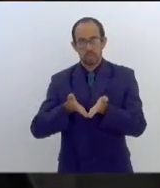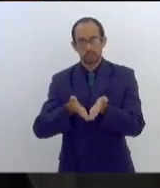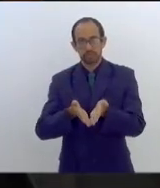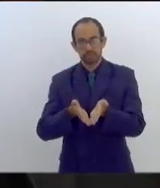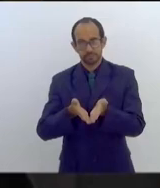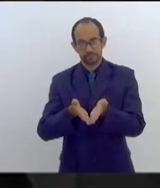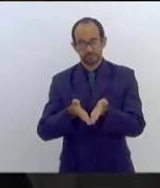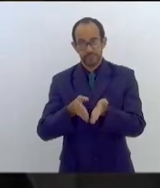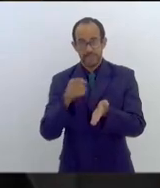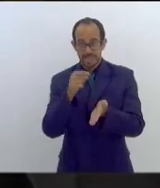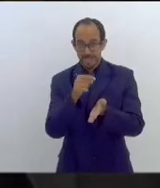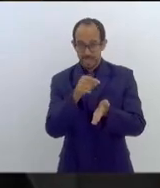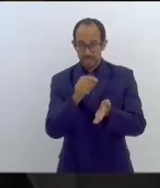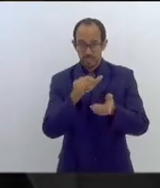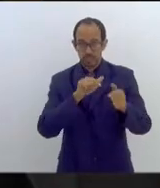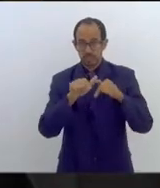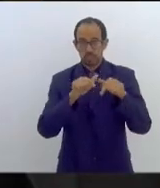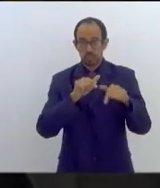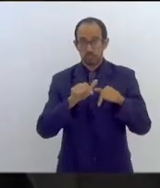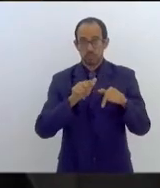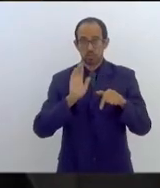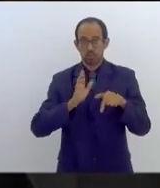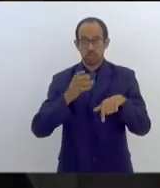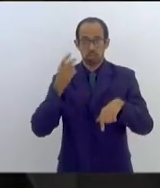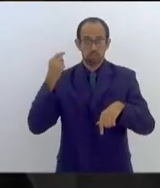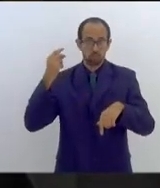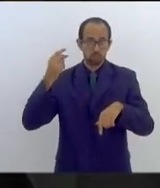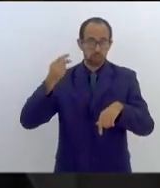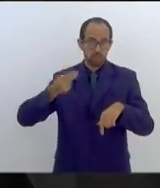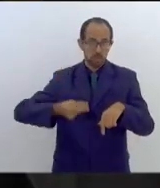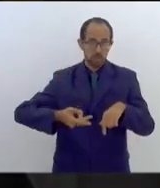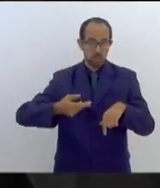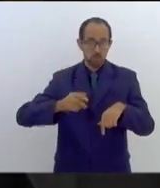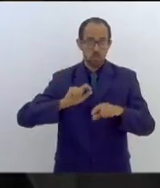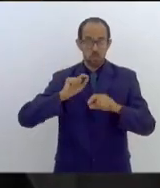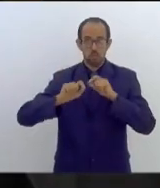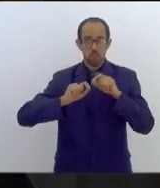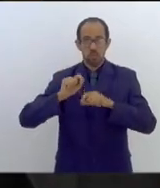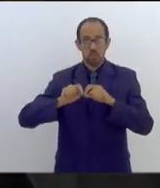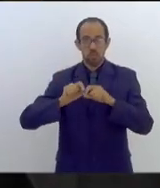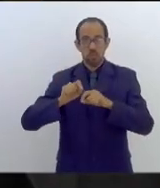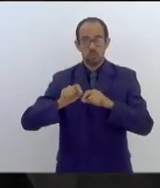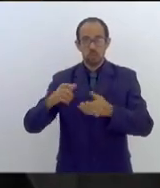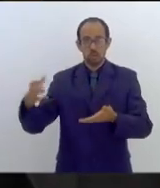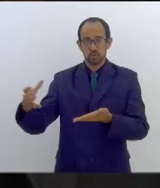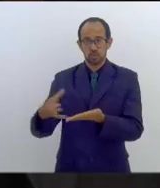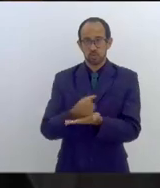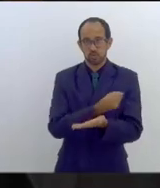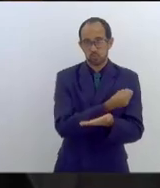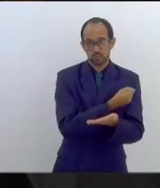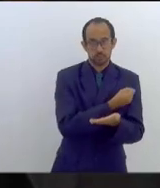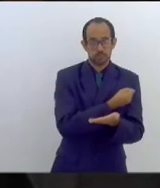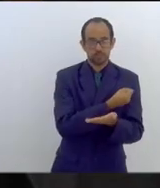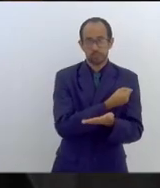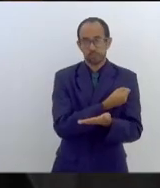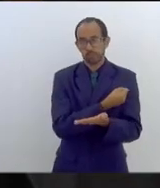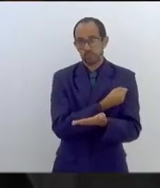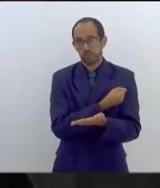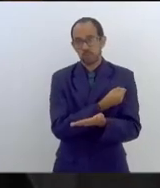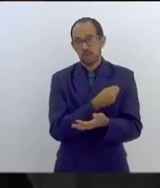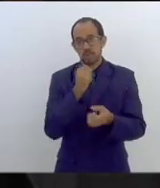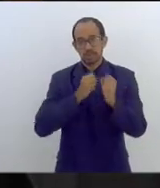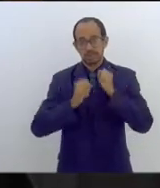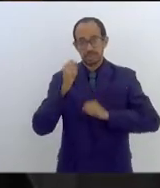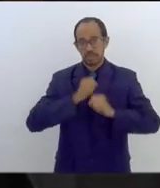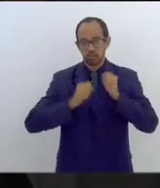Esse serviço, que já há muitos anos tem colecionado insatisfação da população